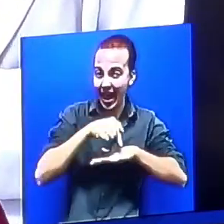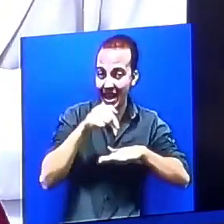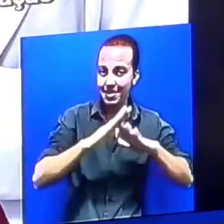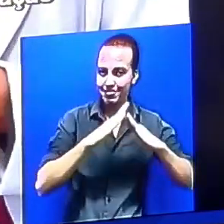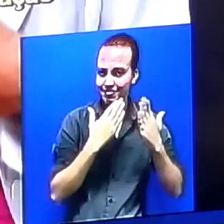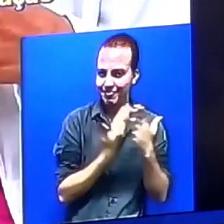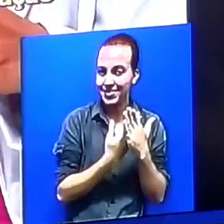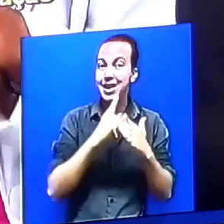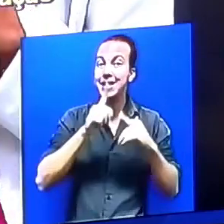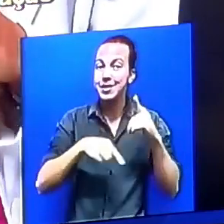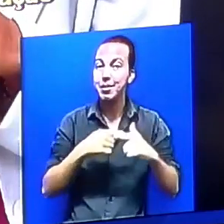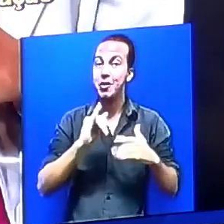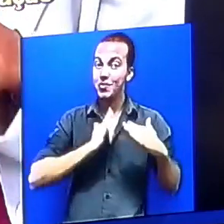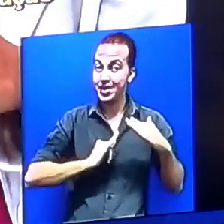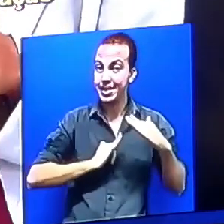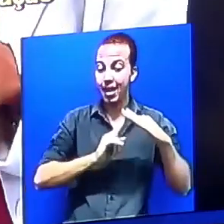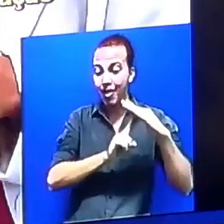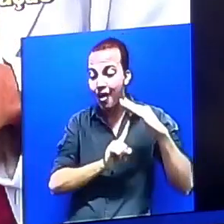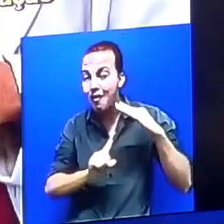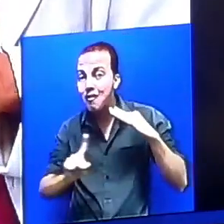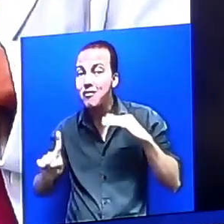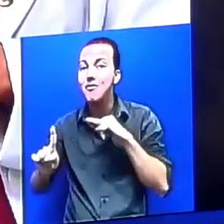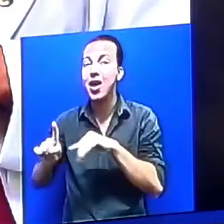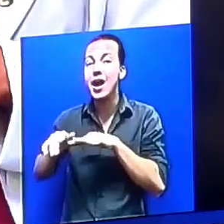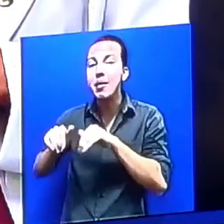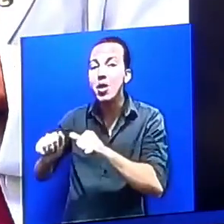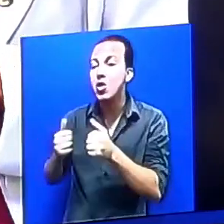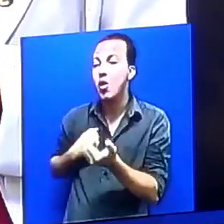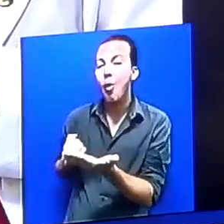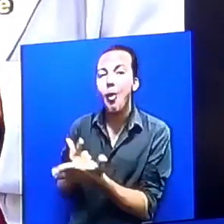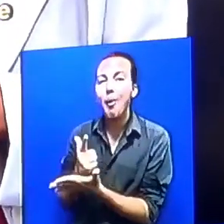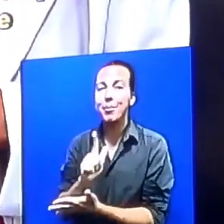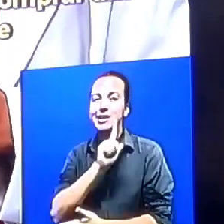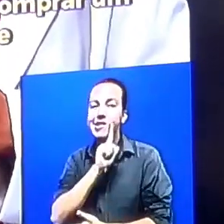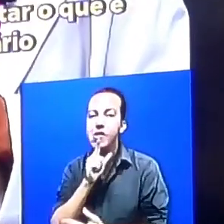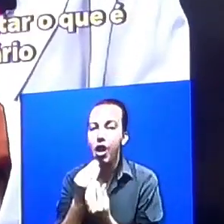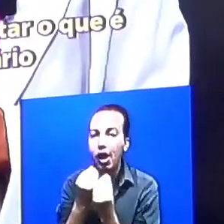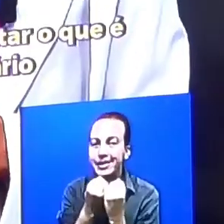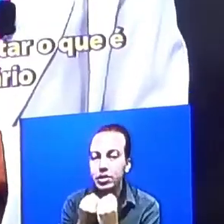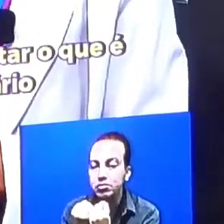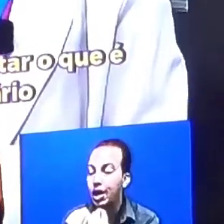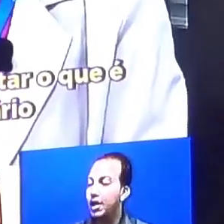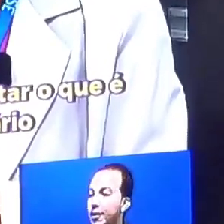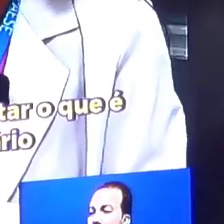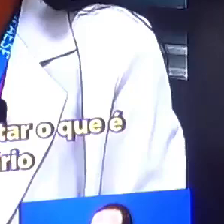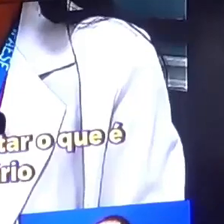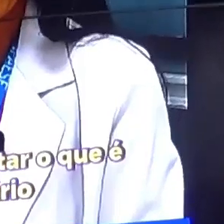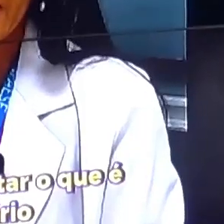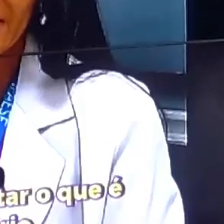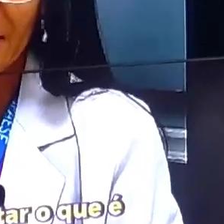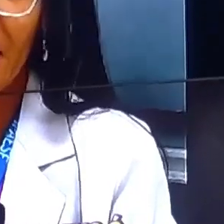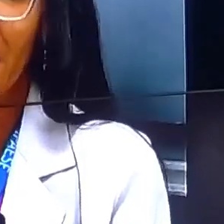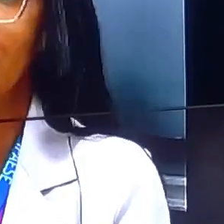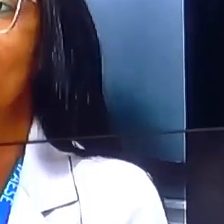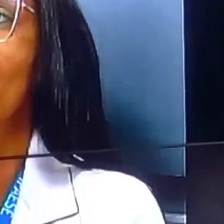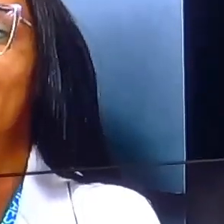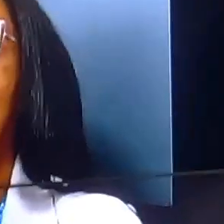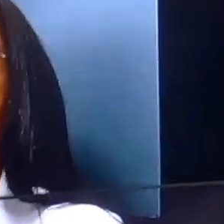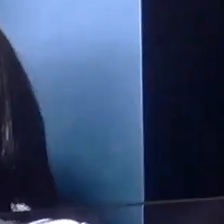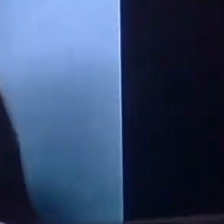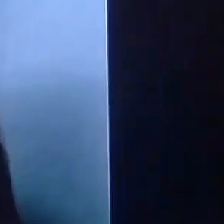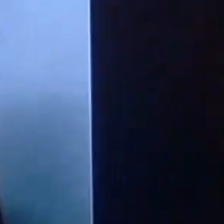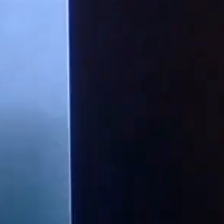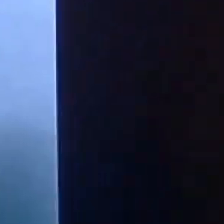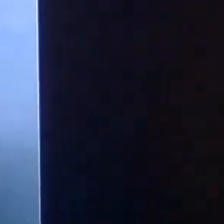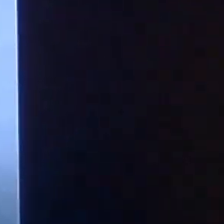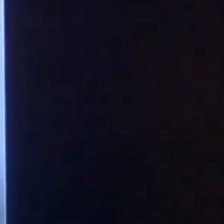lanche. Né, e existe a dificuldade de comunicação na questão de comprar um lanche, né, de querer apontar o que é necessário, né, o que, é que eles